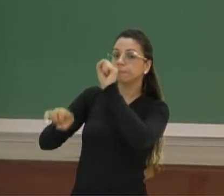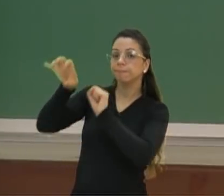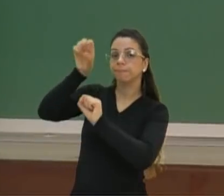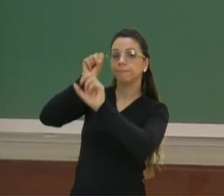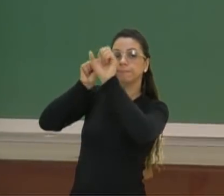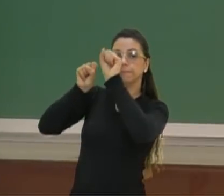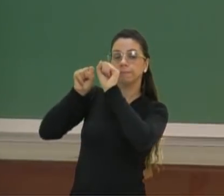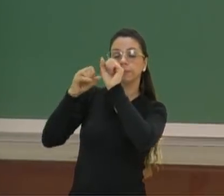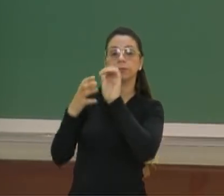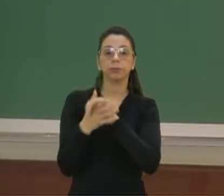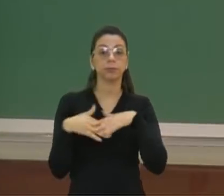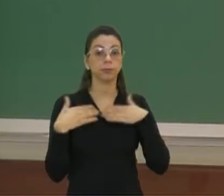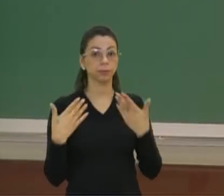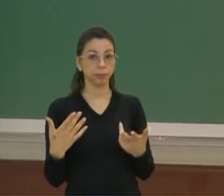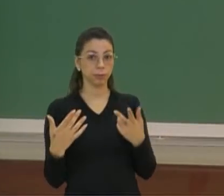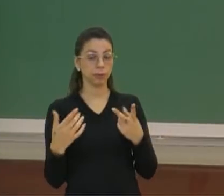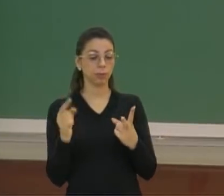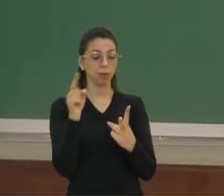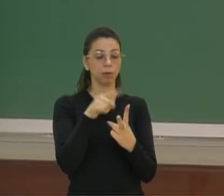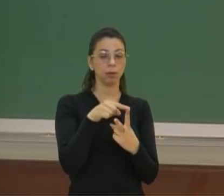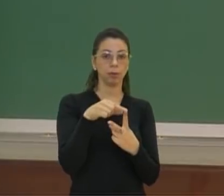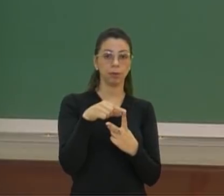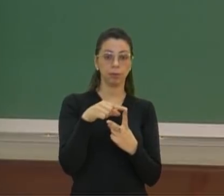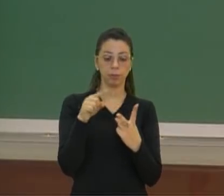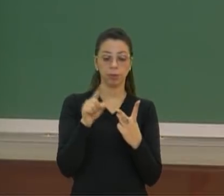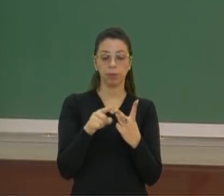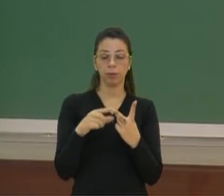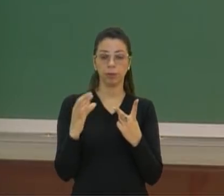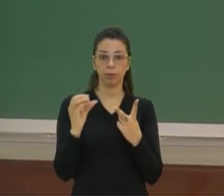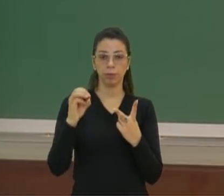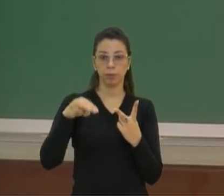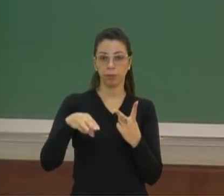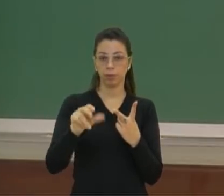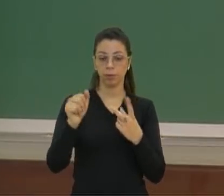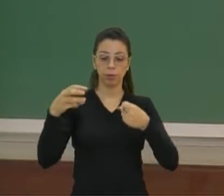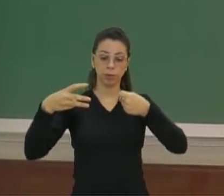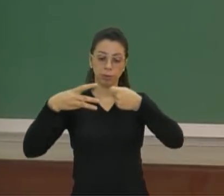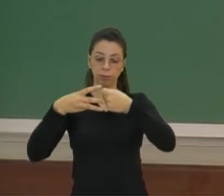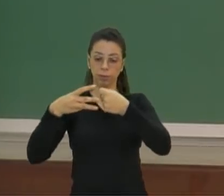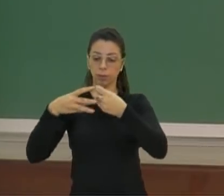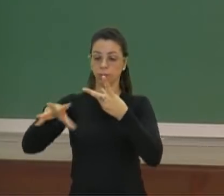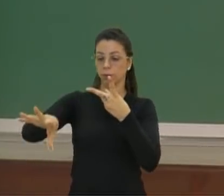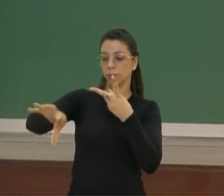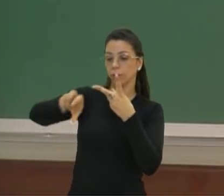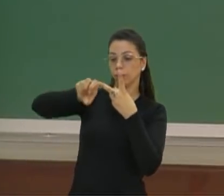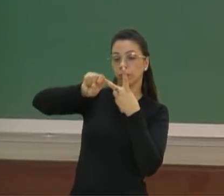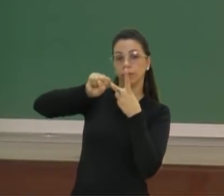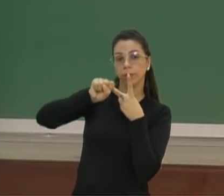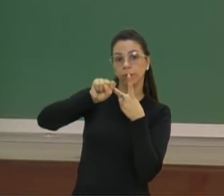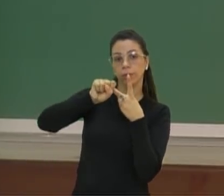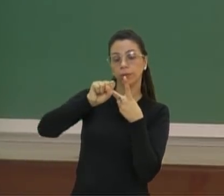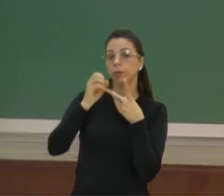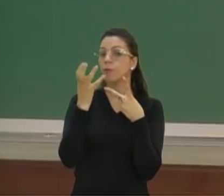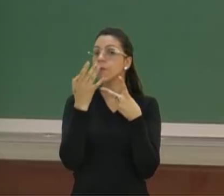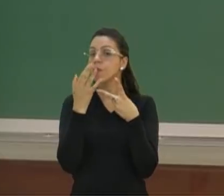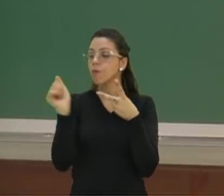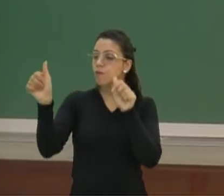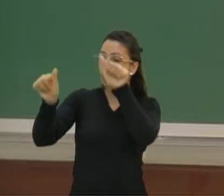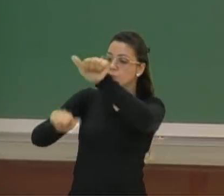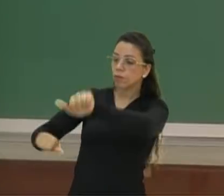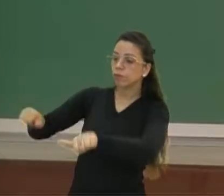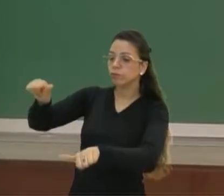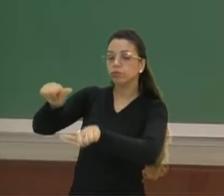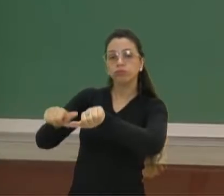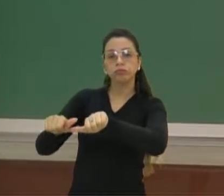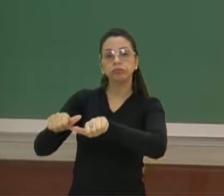cores. Então, os cones são células que vão capturar a cor dos objetos.